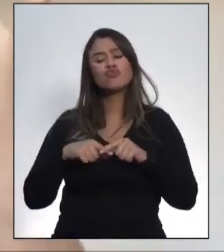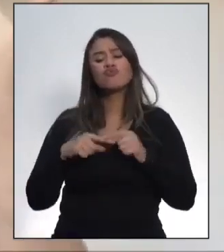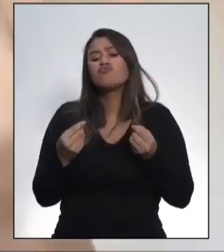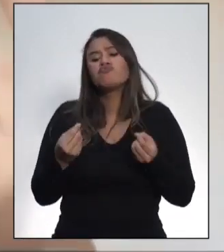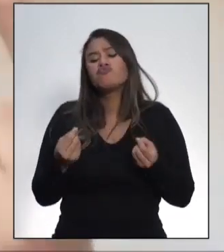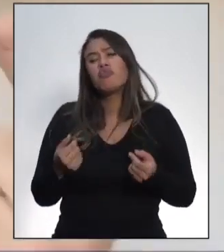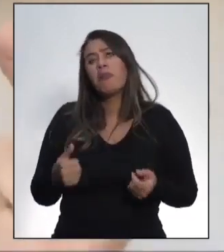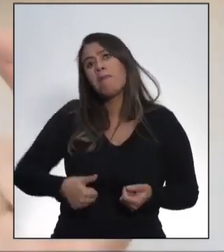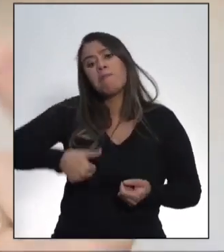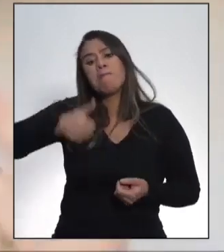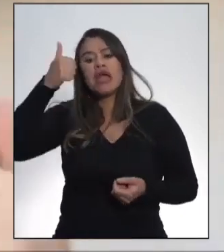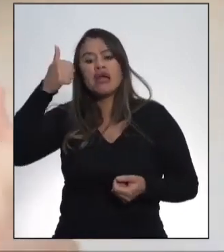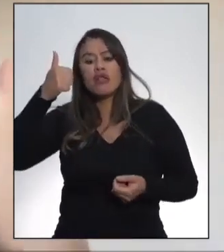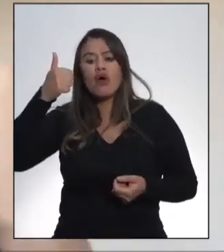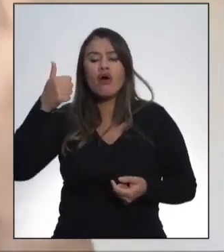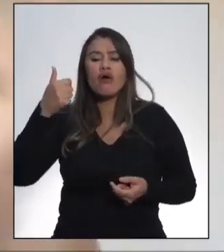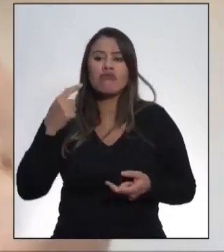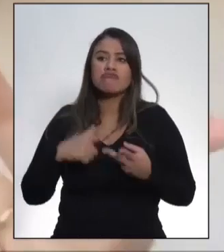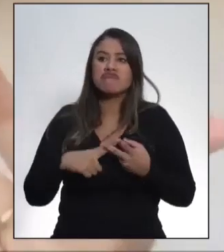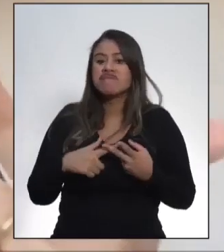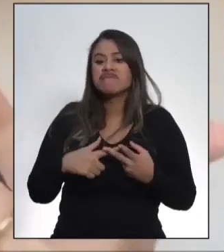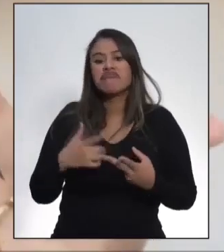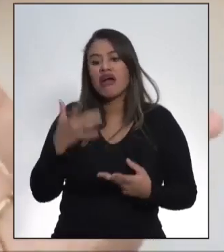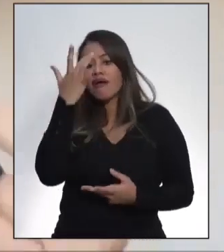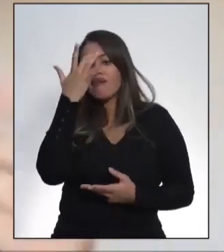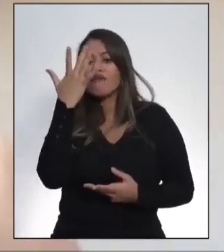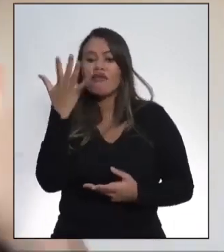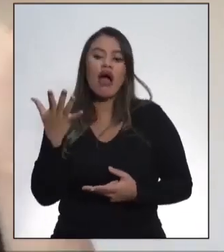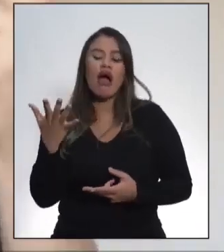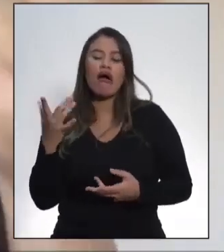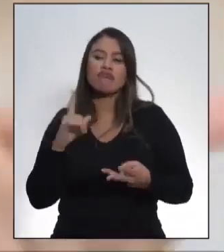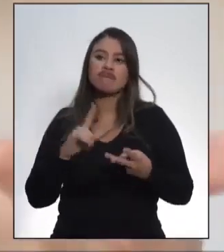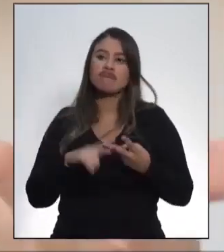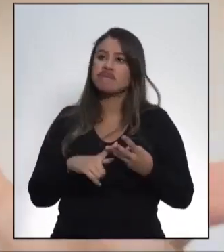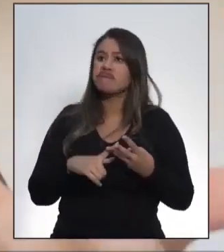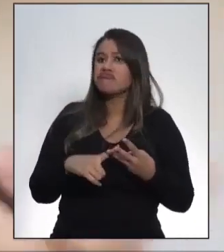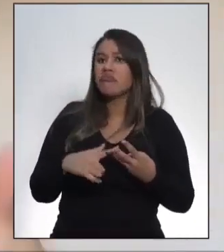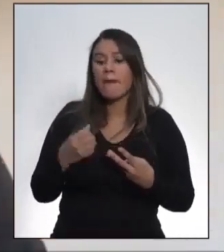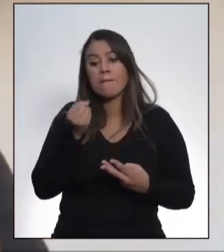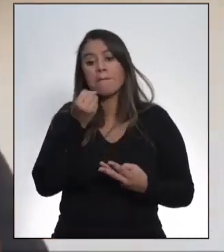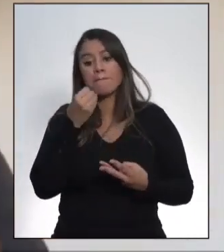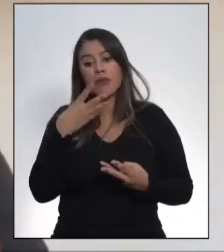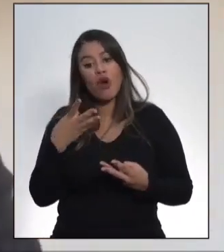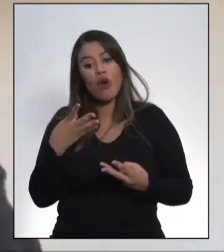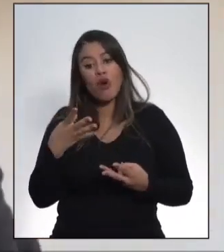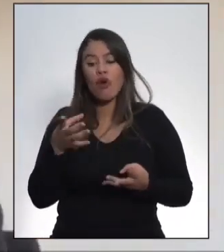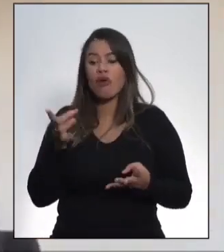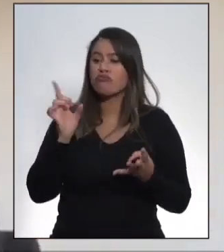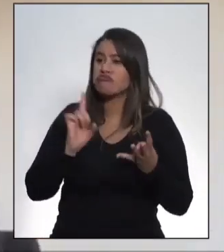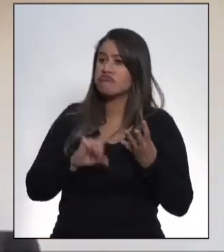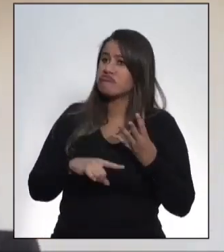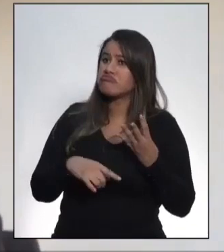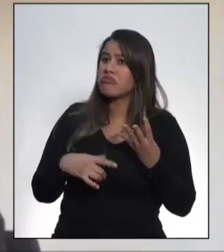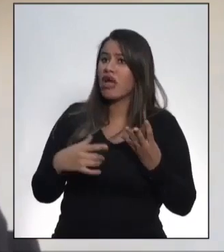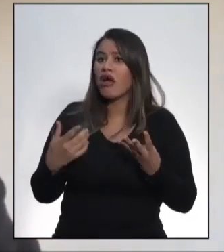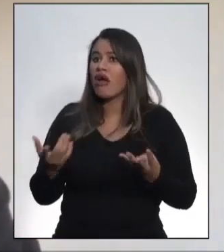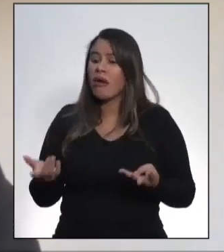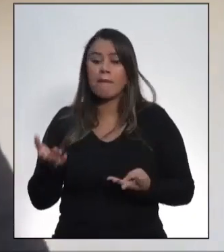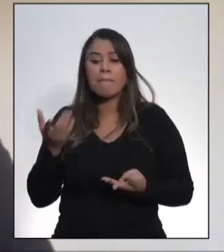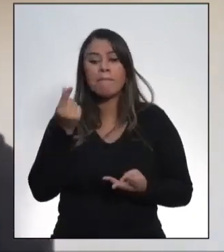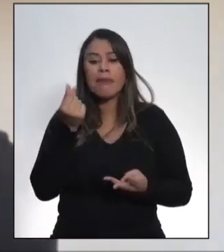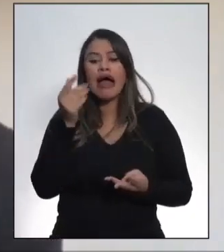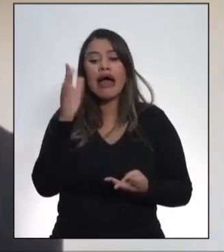mais prático? Porque é mais conveniente? Porque é mais barato? Por que as pessoas deveriam